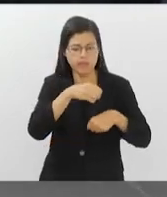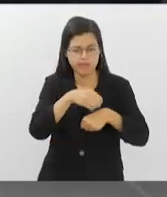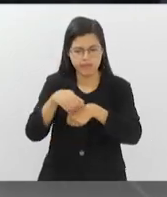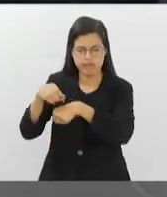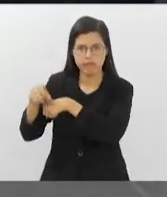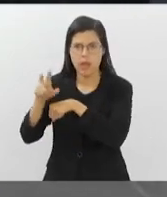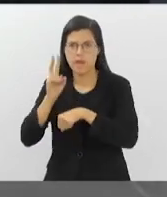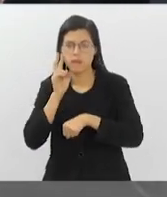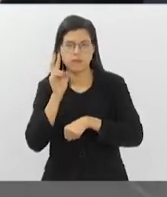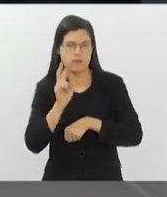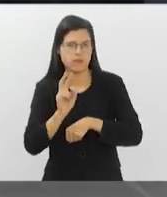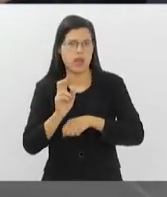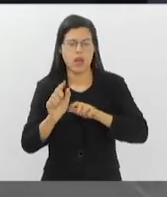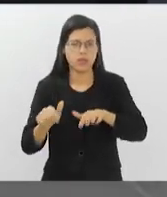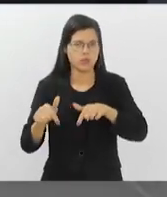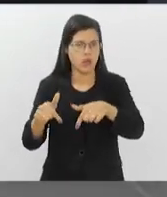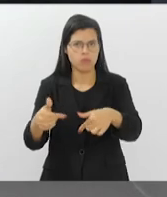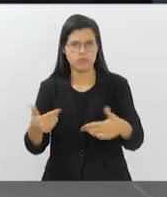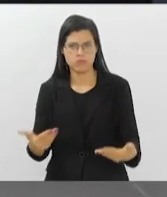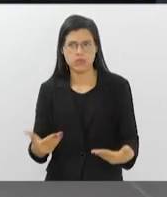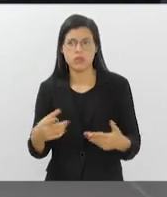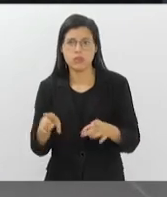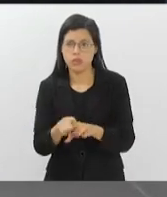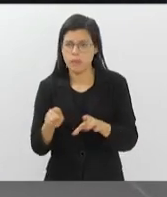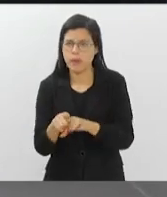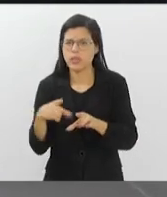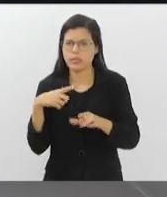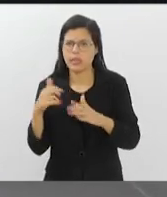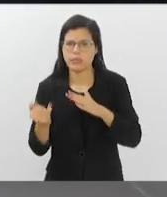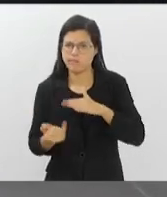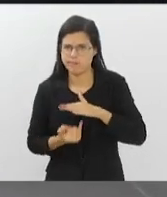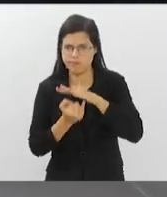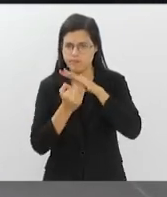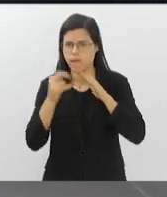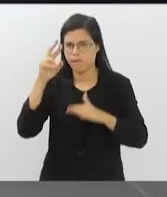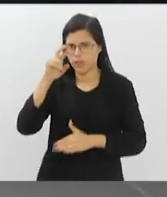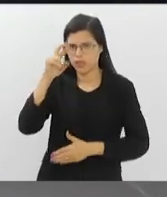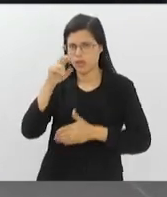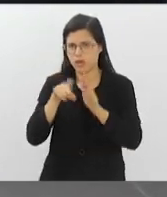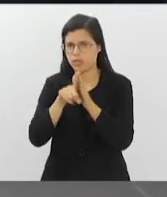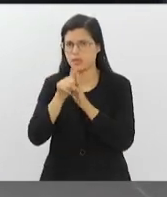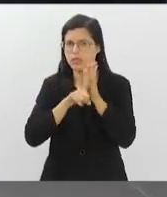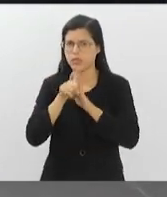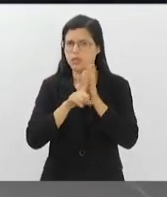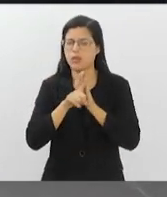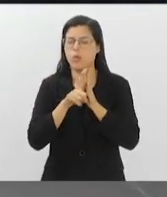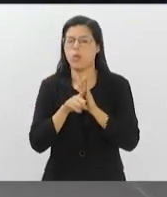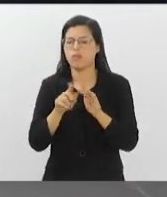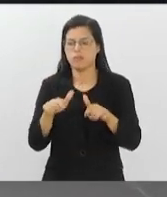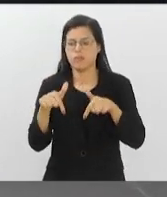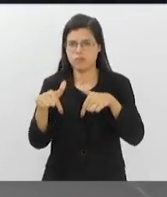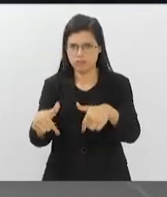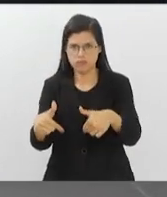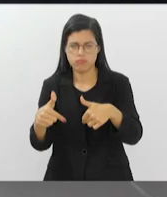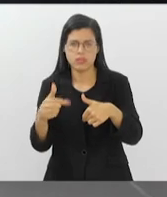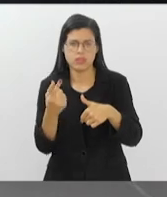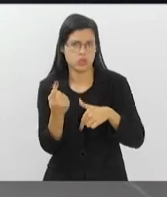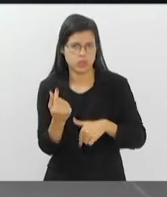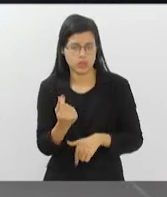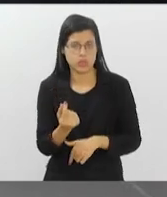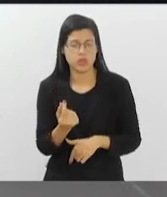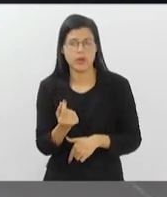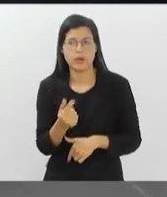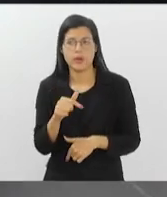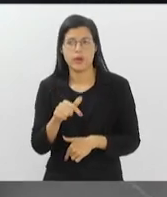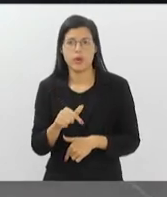tem todo um arcabouço de órgãos também fiscalizadores na aplicação dessas verbas. Então, na realidade,